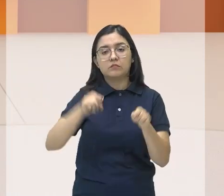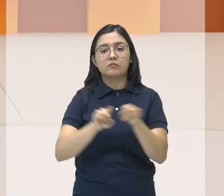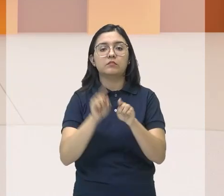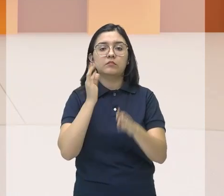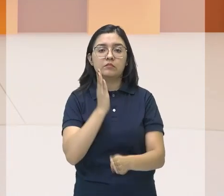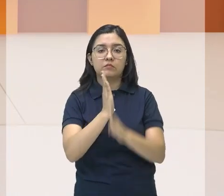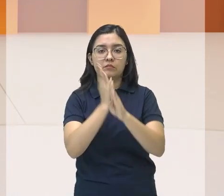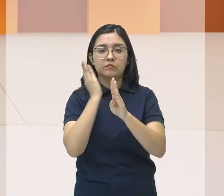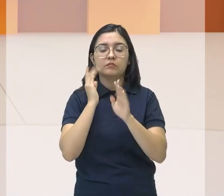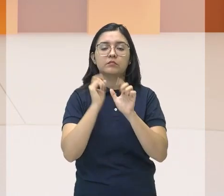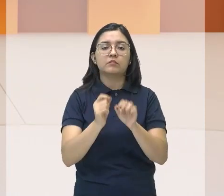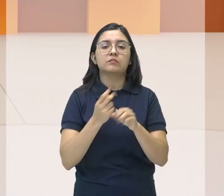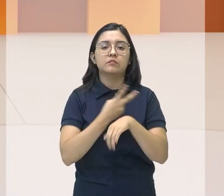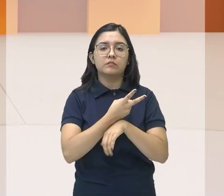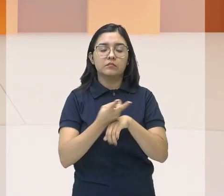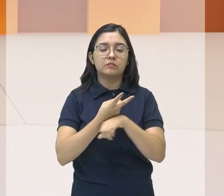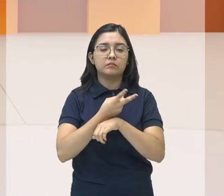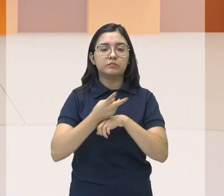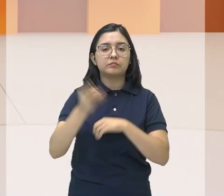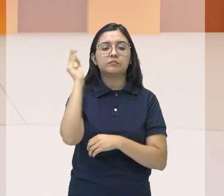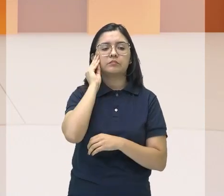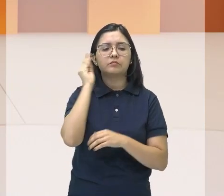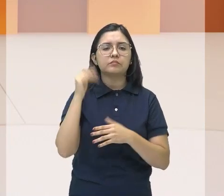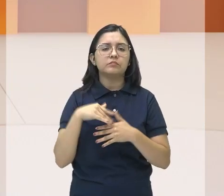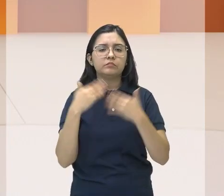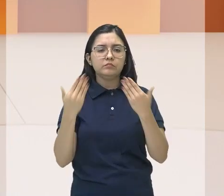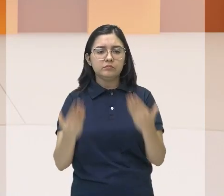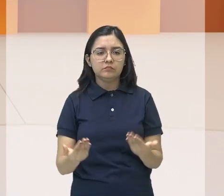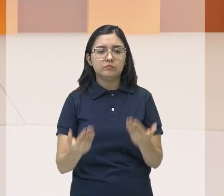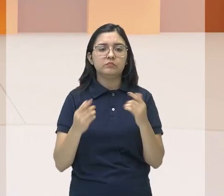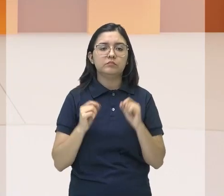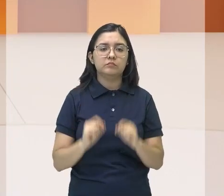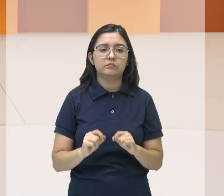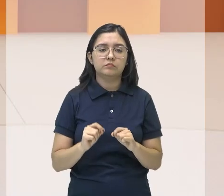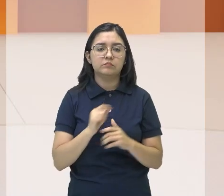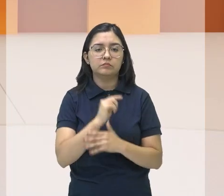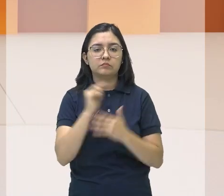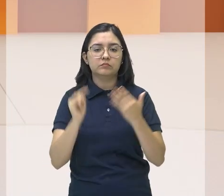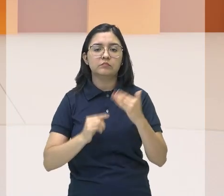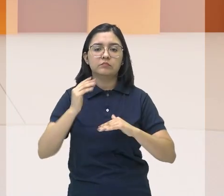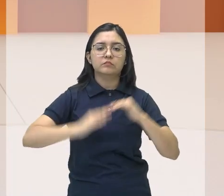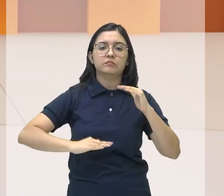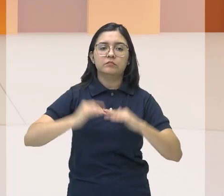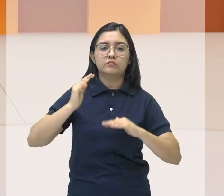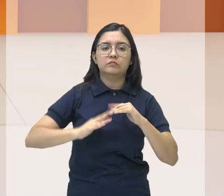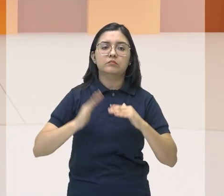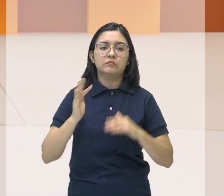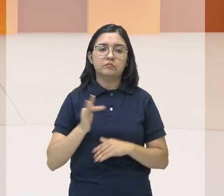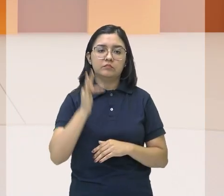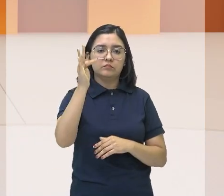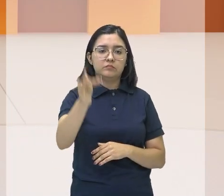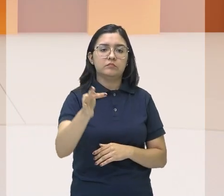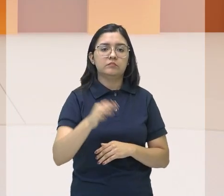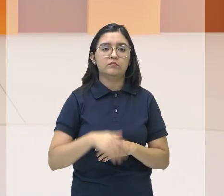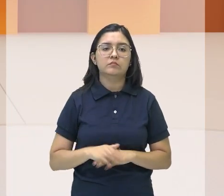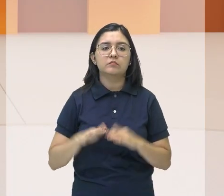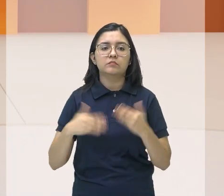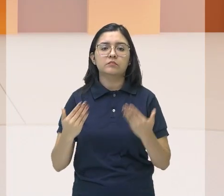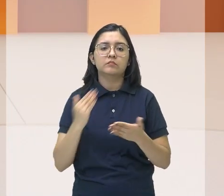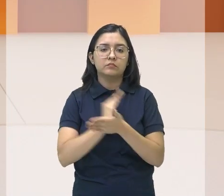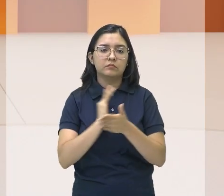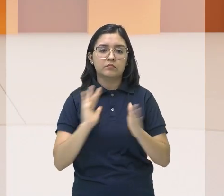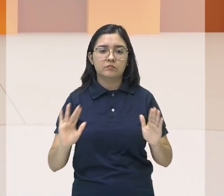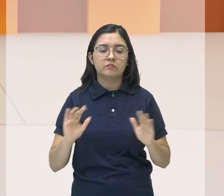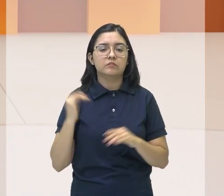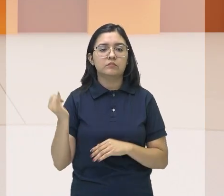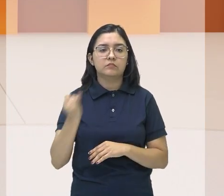descobrindo, e procurando ver quais são essas profissões do futuro. Quais as que vão acabar, né?